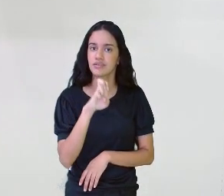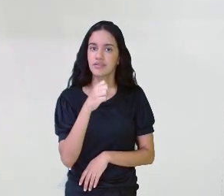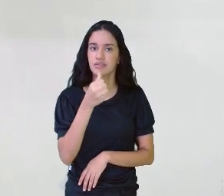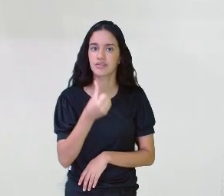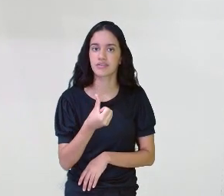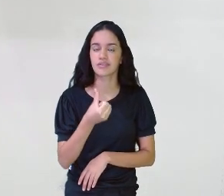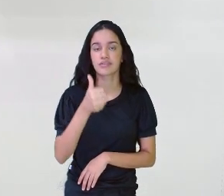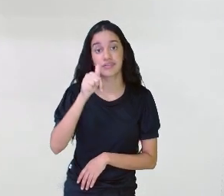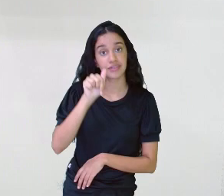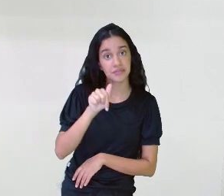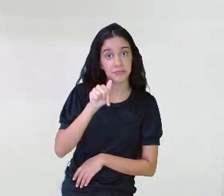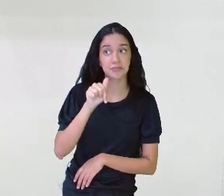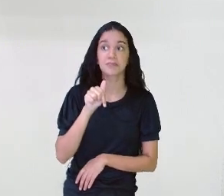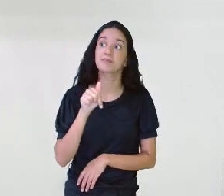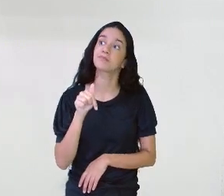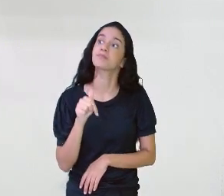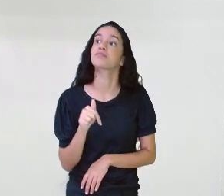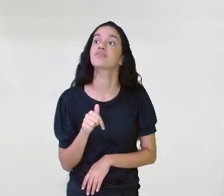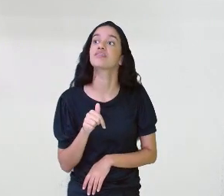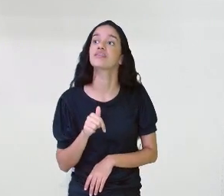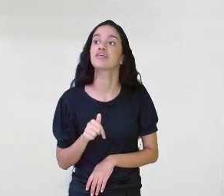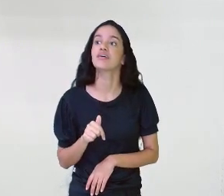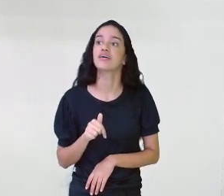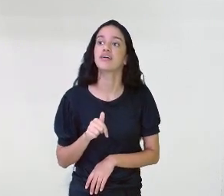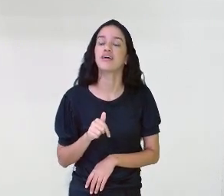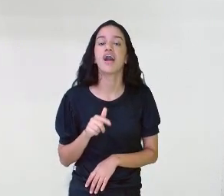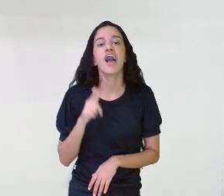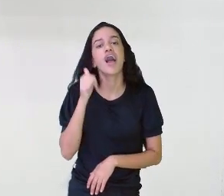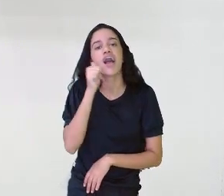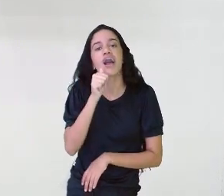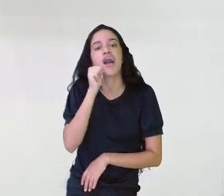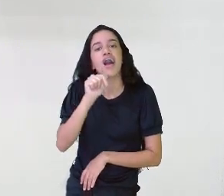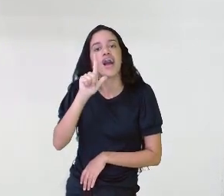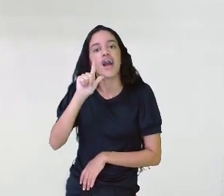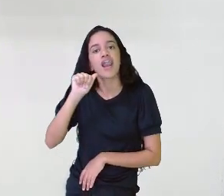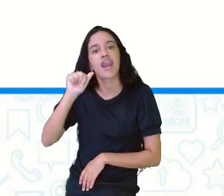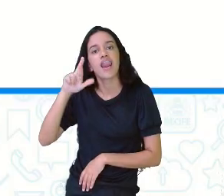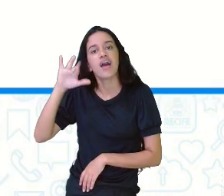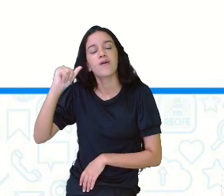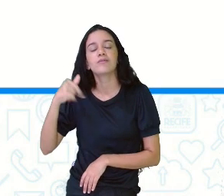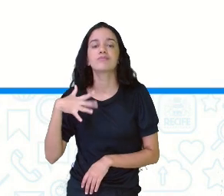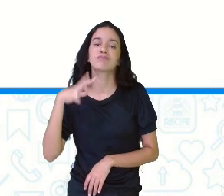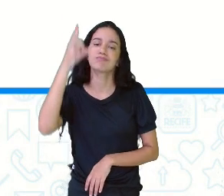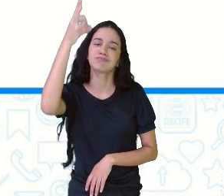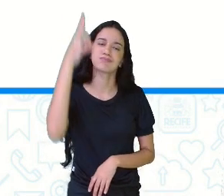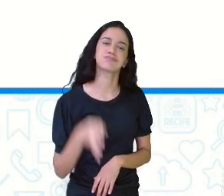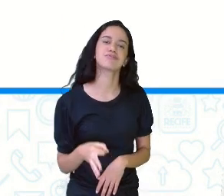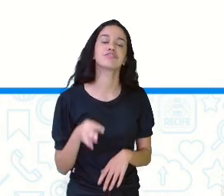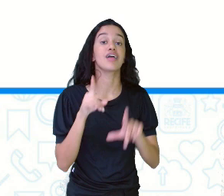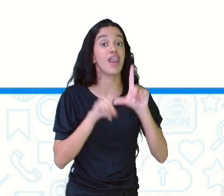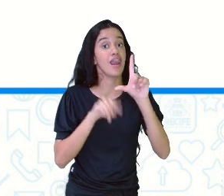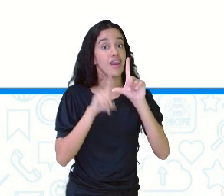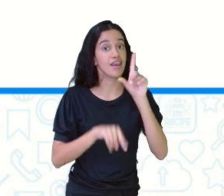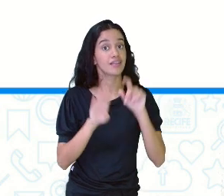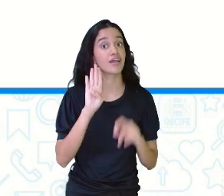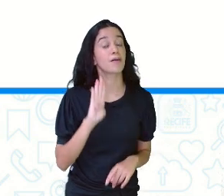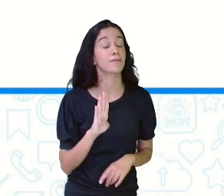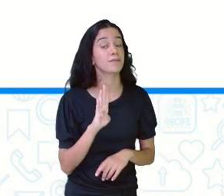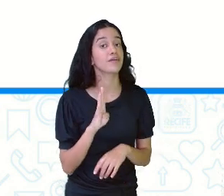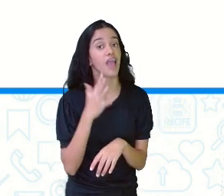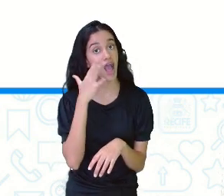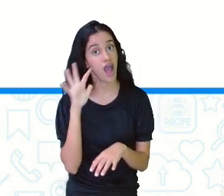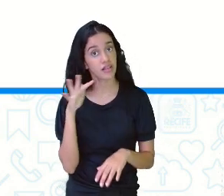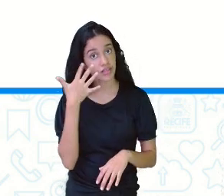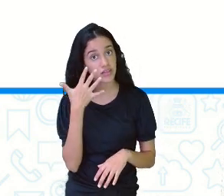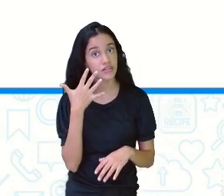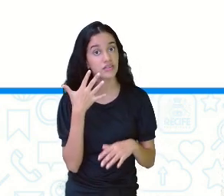5, 6, 7. Laura está corretíssima, letra B. Pessoal, presta atenção no valor